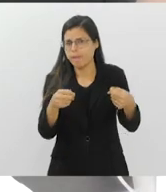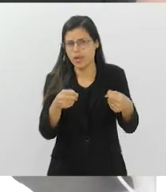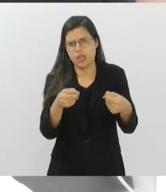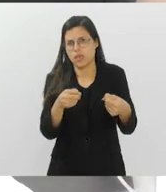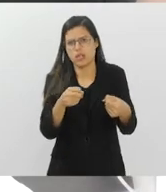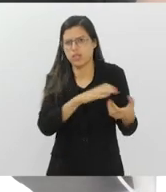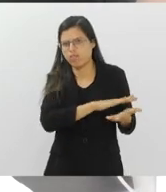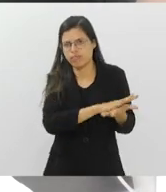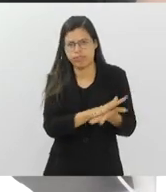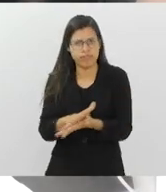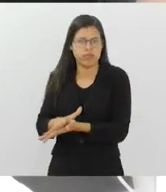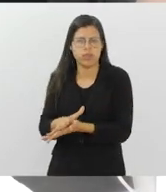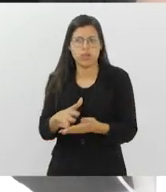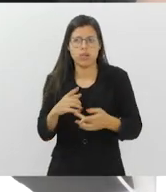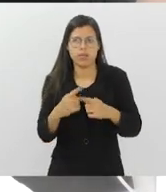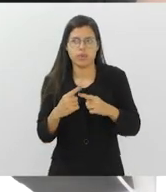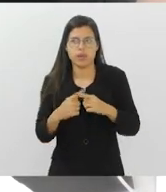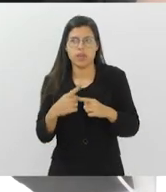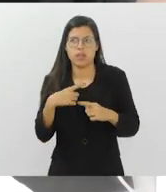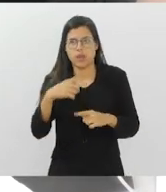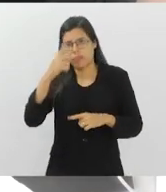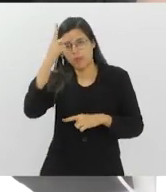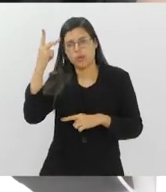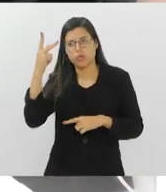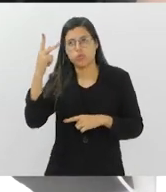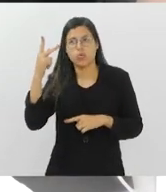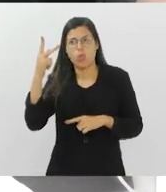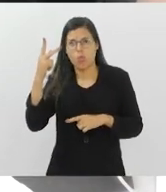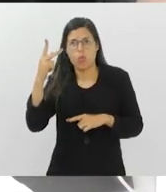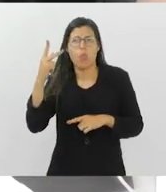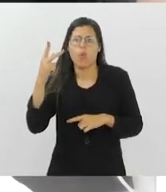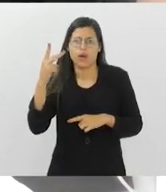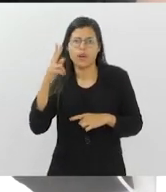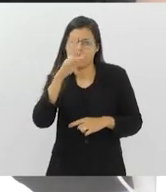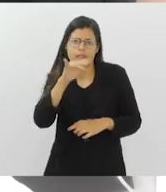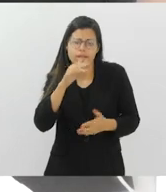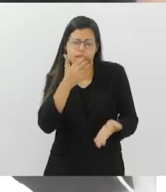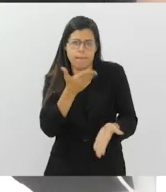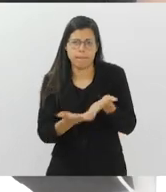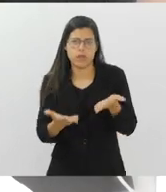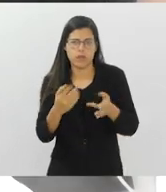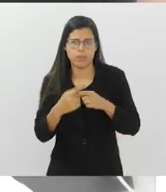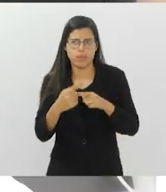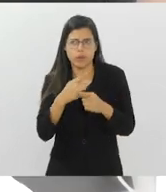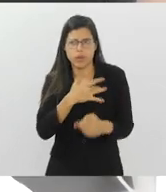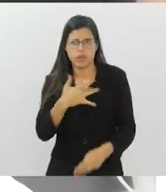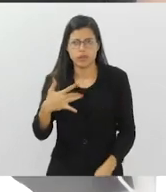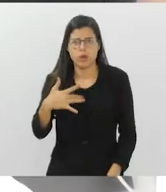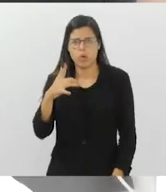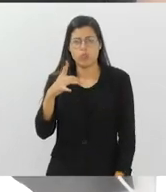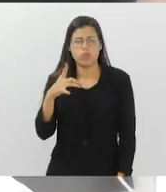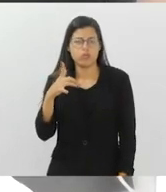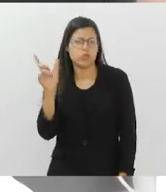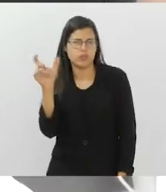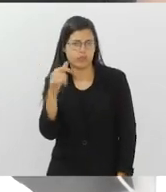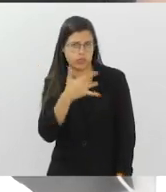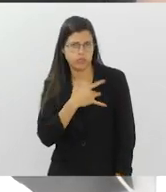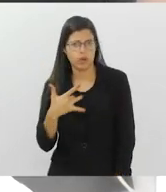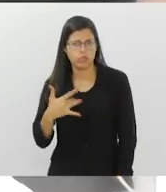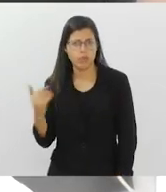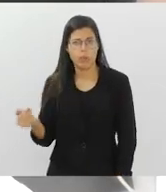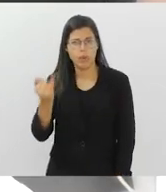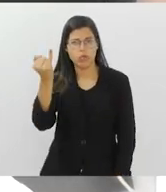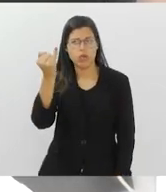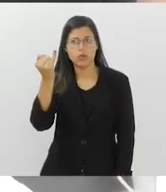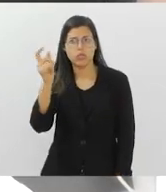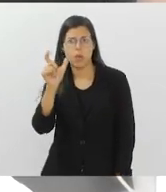quebram, também tem gente do outro lado e o Brasil perde, porque a saúde suplementar é importante. Os planos estão aqui porque o SUS não